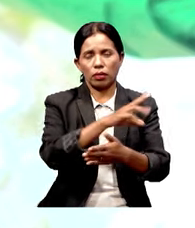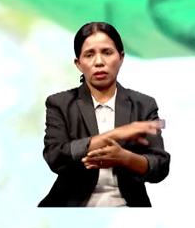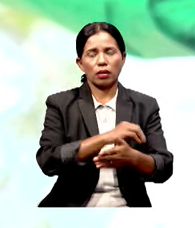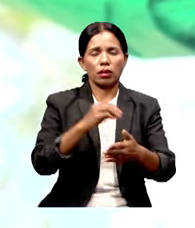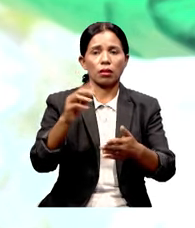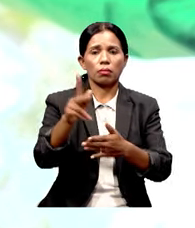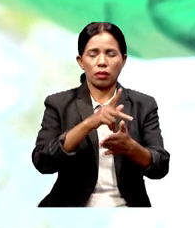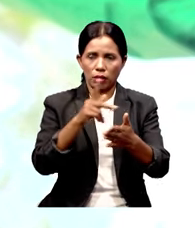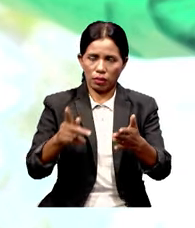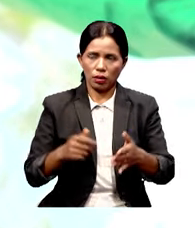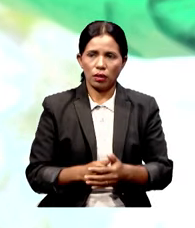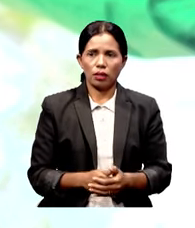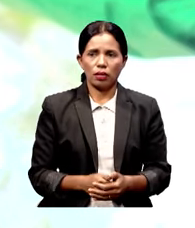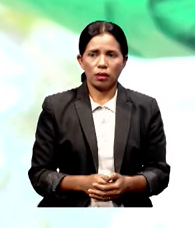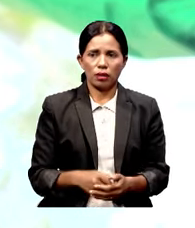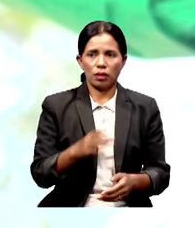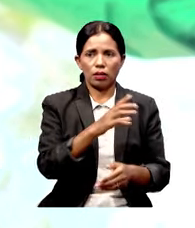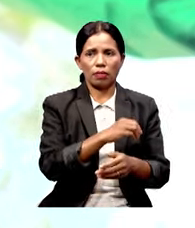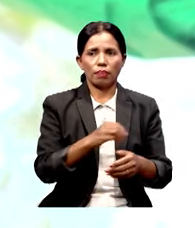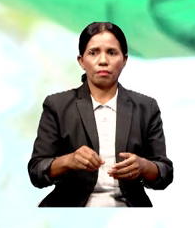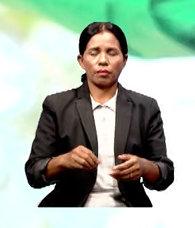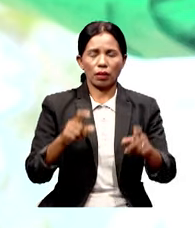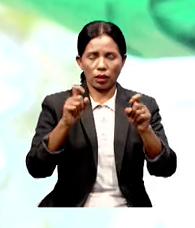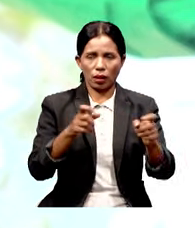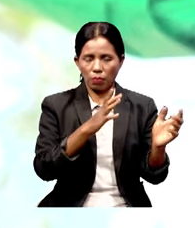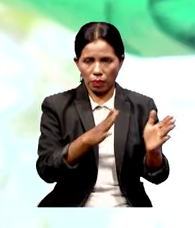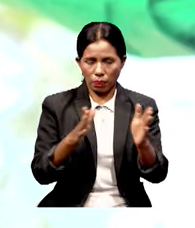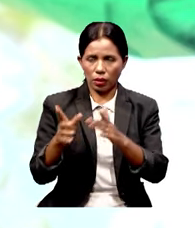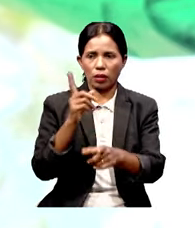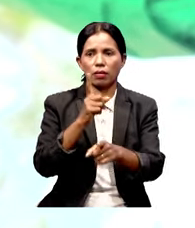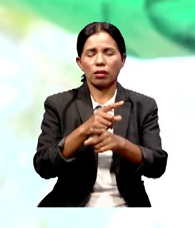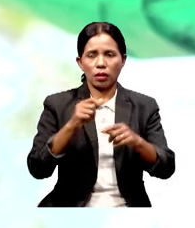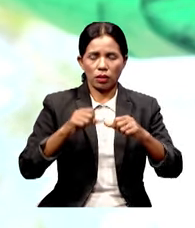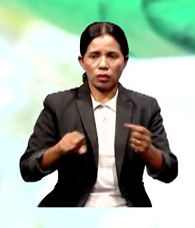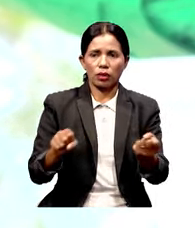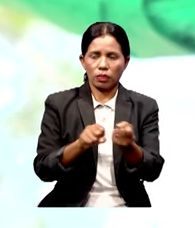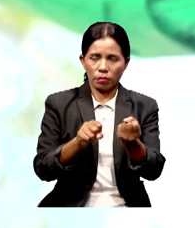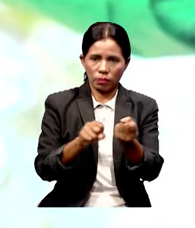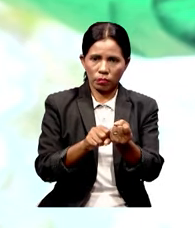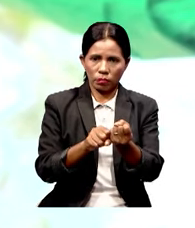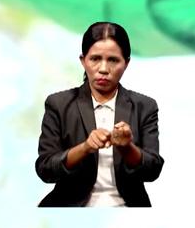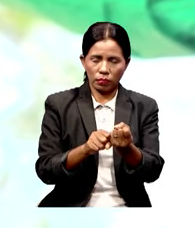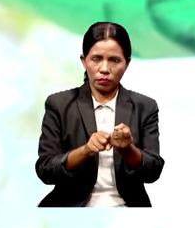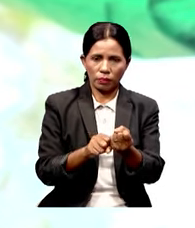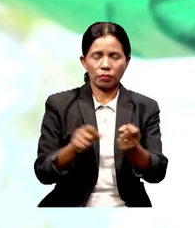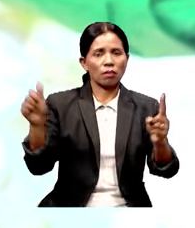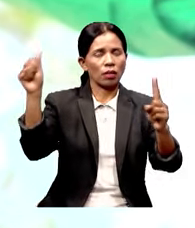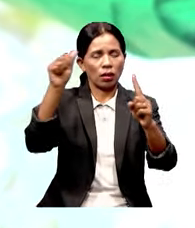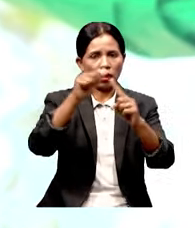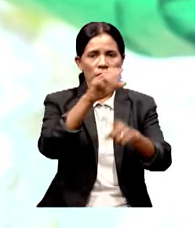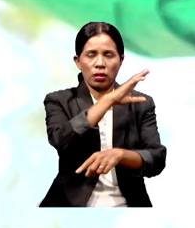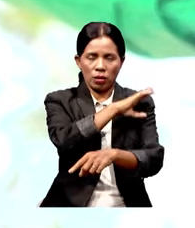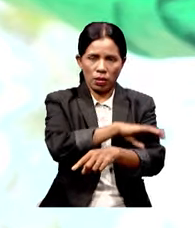né, componente terrestre tem que preparado a contribuir pode alcançar ambiente de segurança